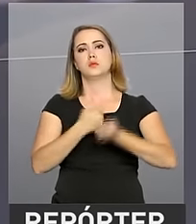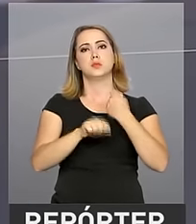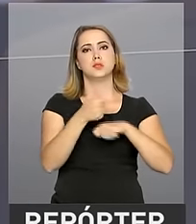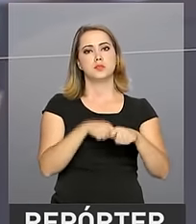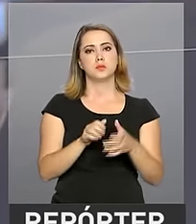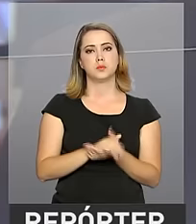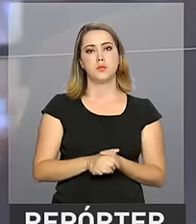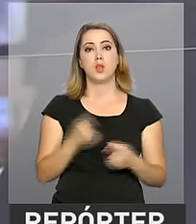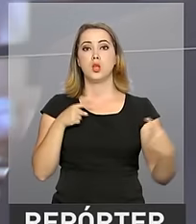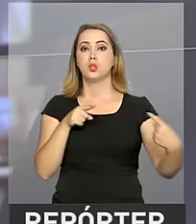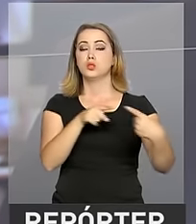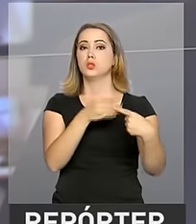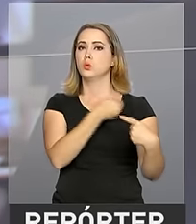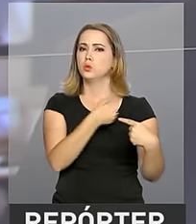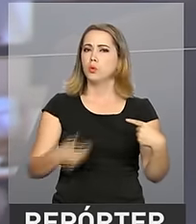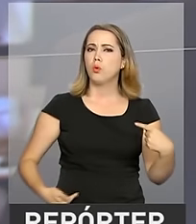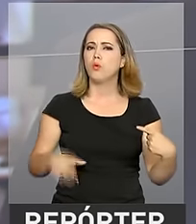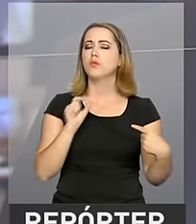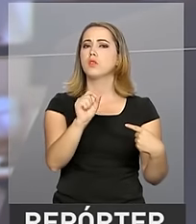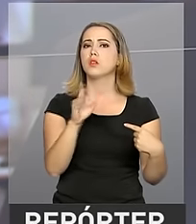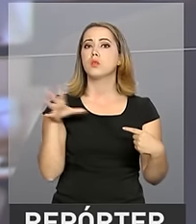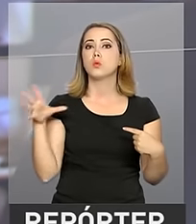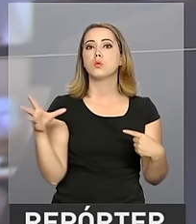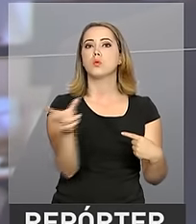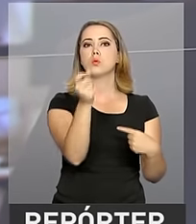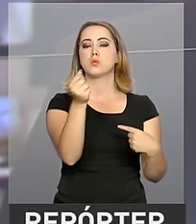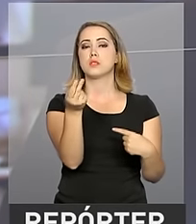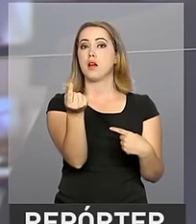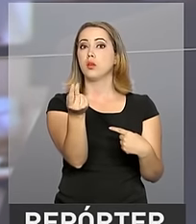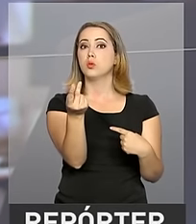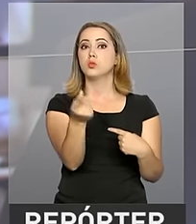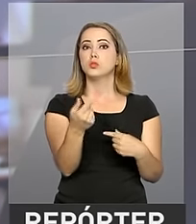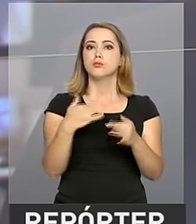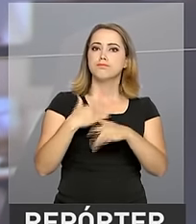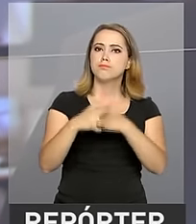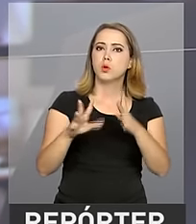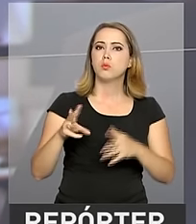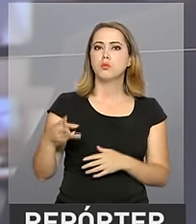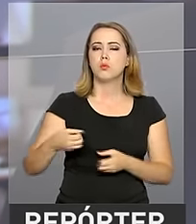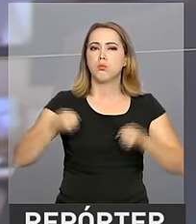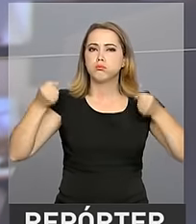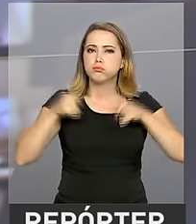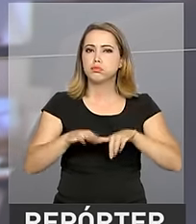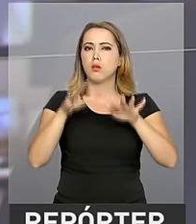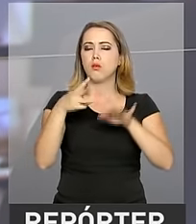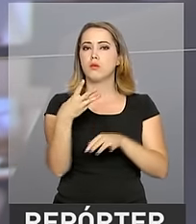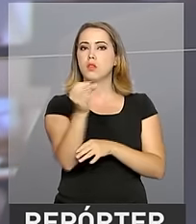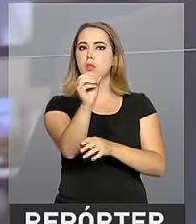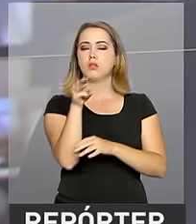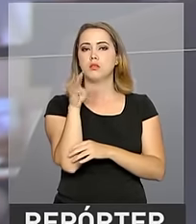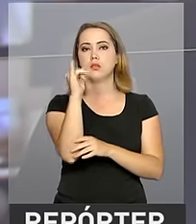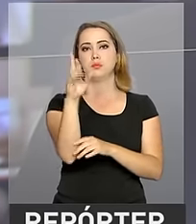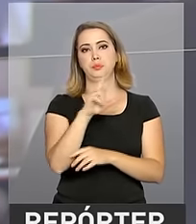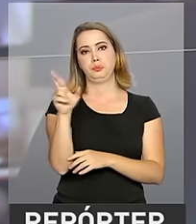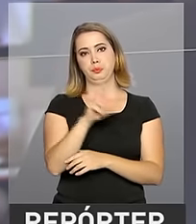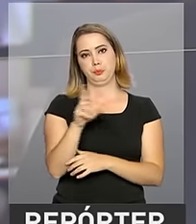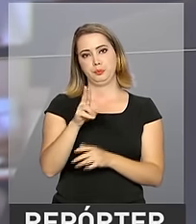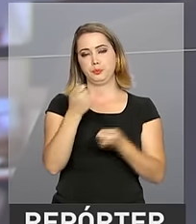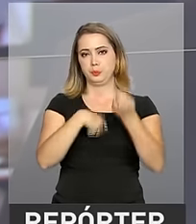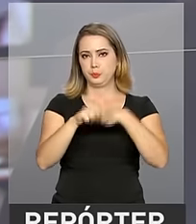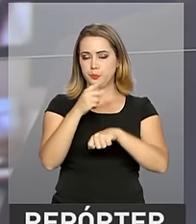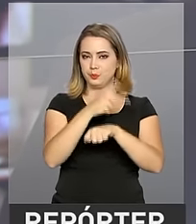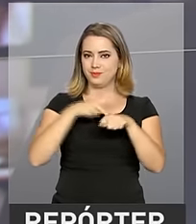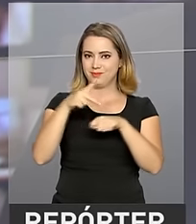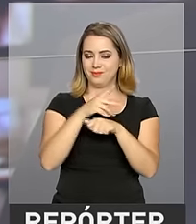economia. De acordo com o governo, esses saques devem movimentar até 30 bilhões de reais na economia do país. É isso mesmo, José Luiz. Boa